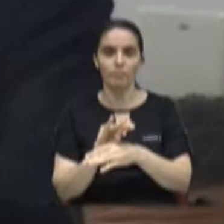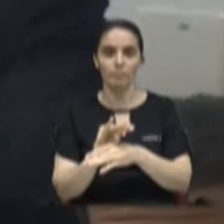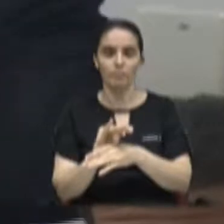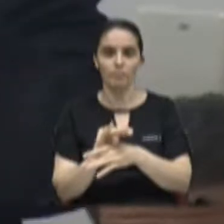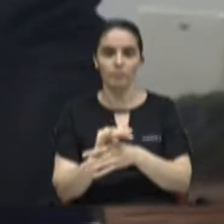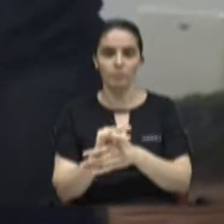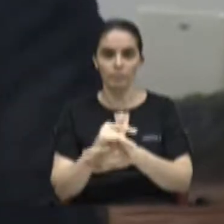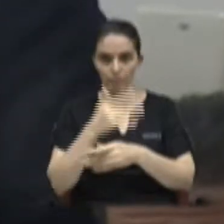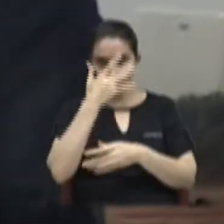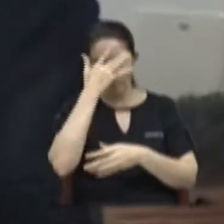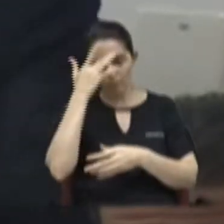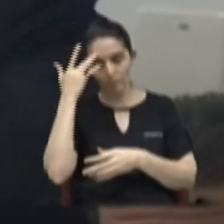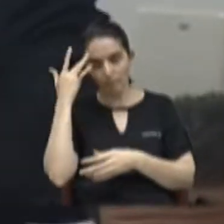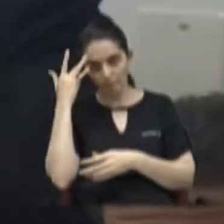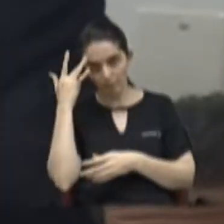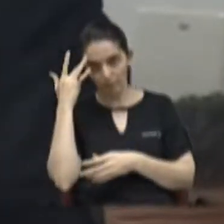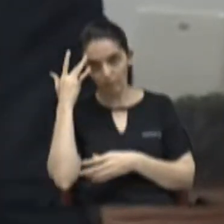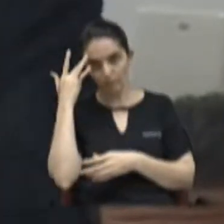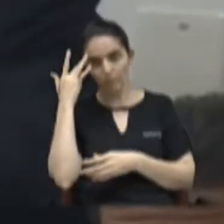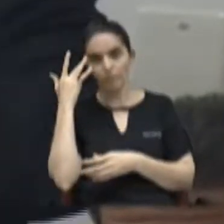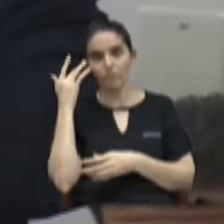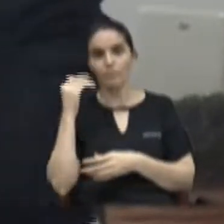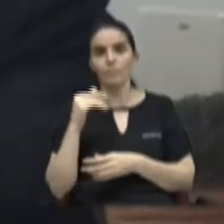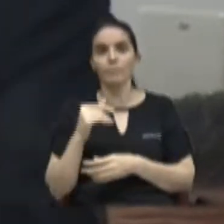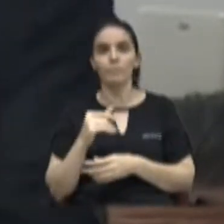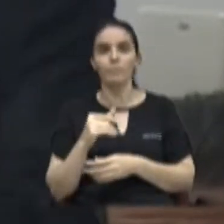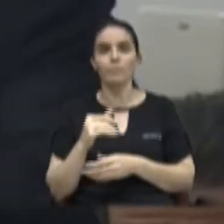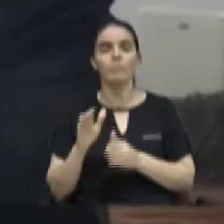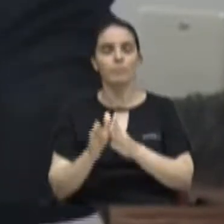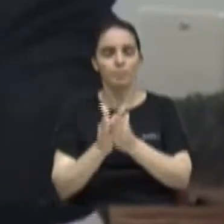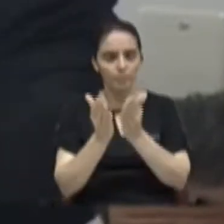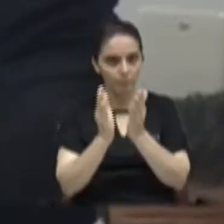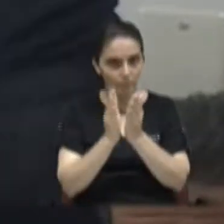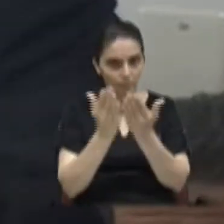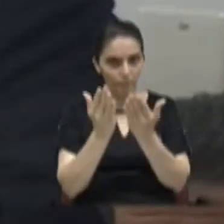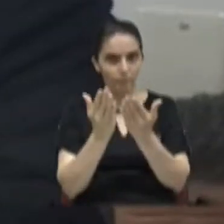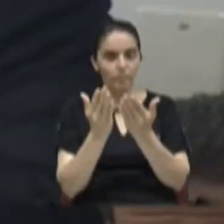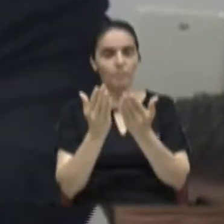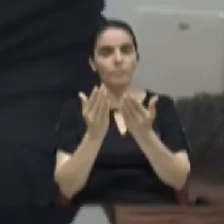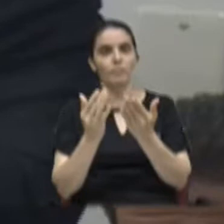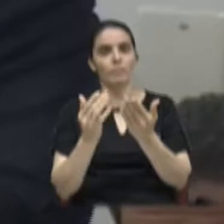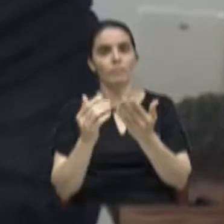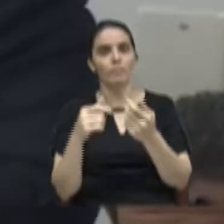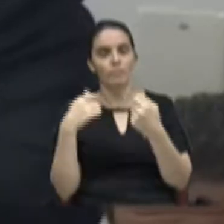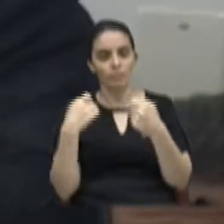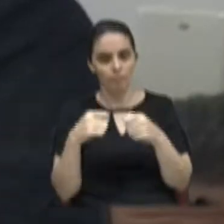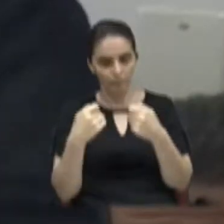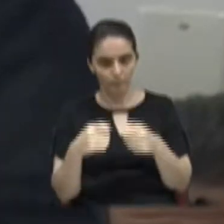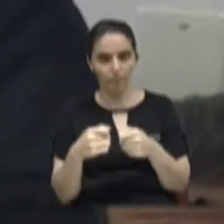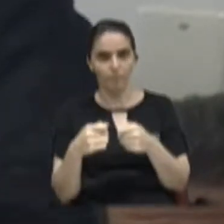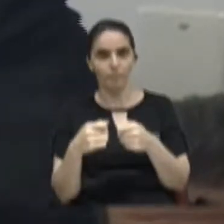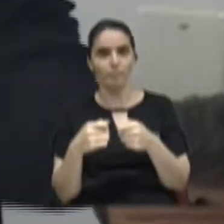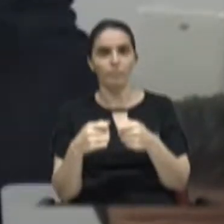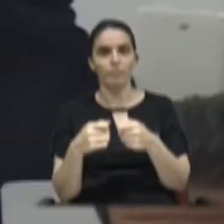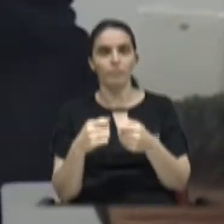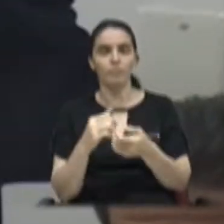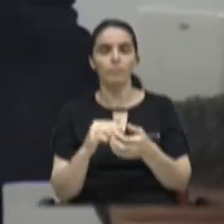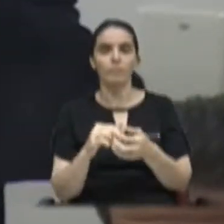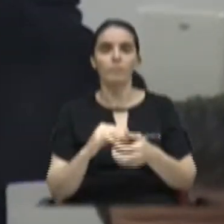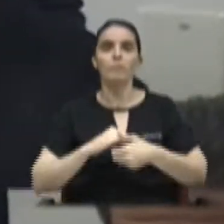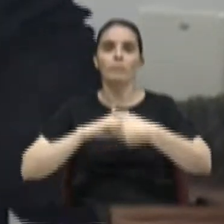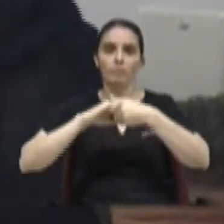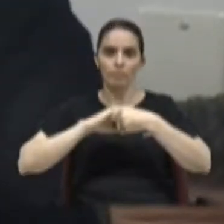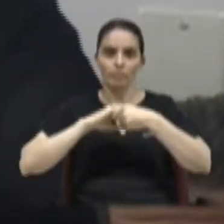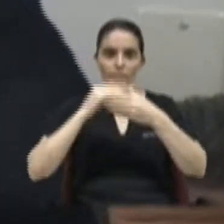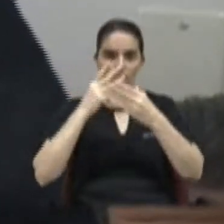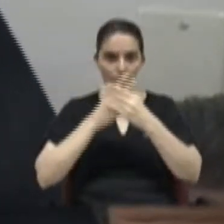aqueles que realmente são carentes de alguém que lute por eles. Parabéns a essa casa